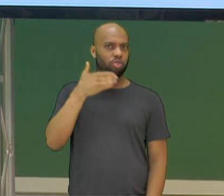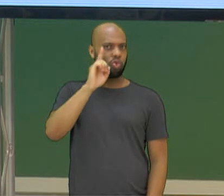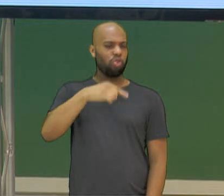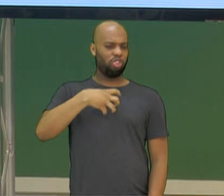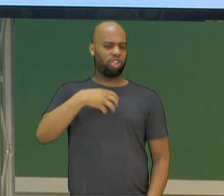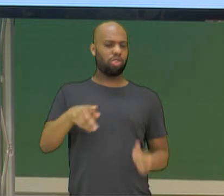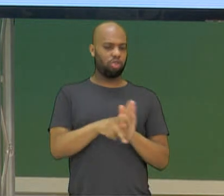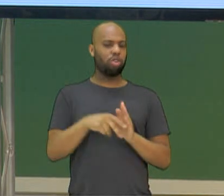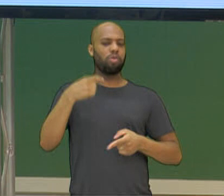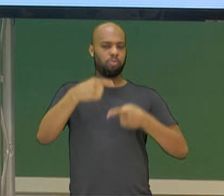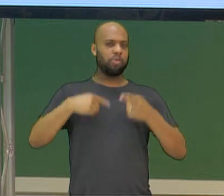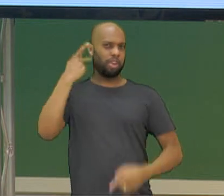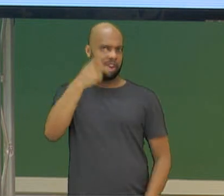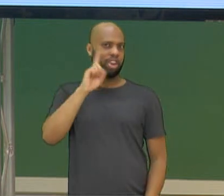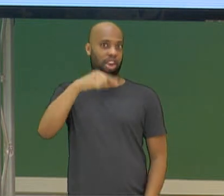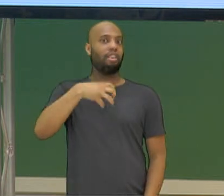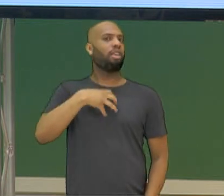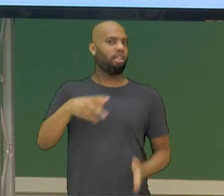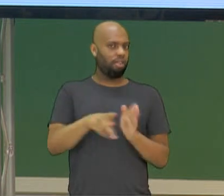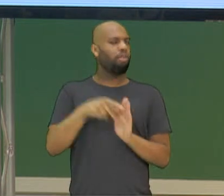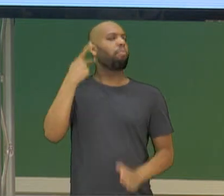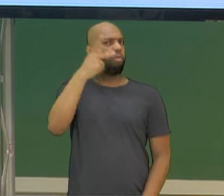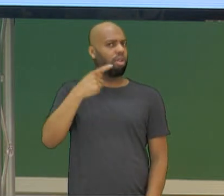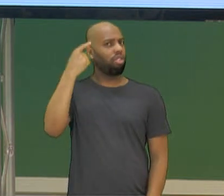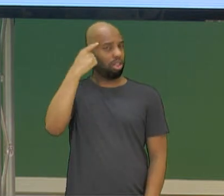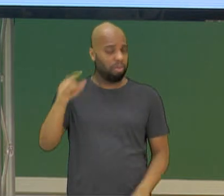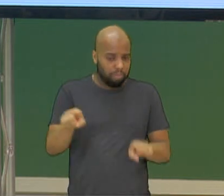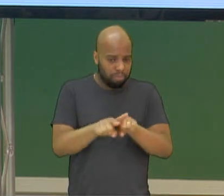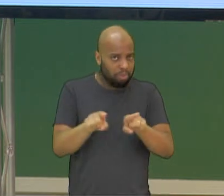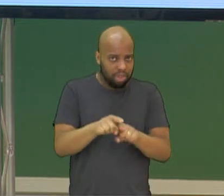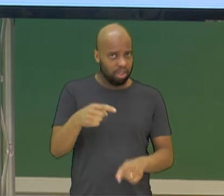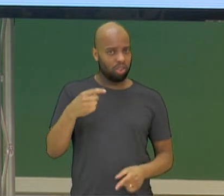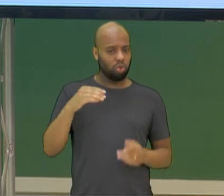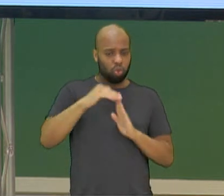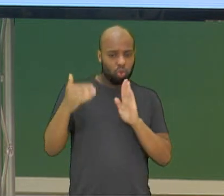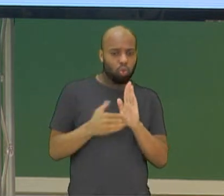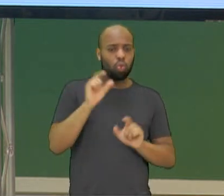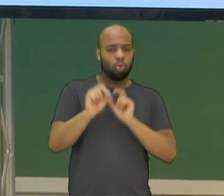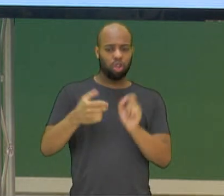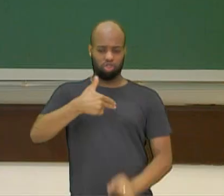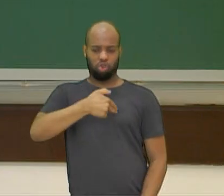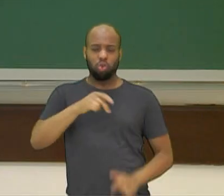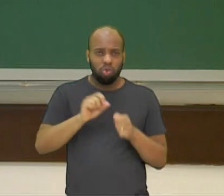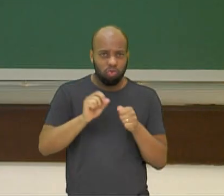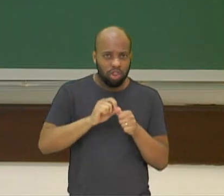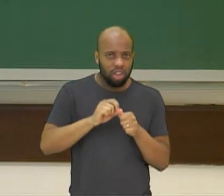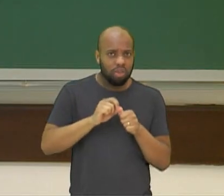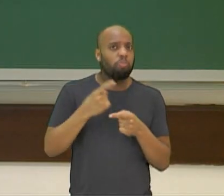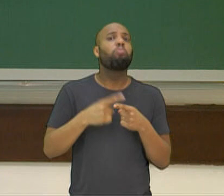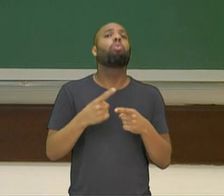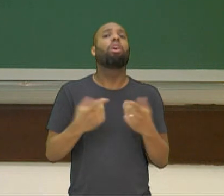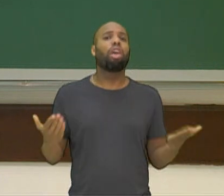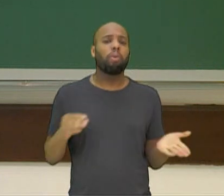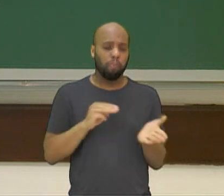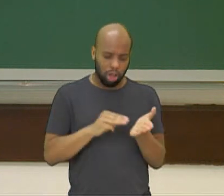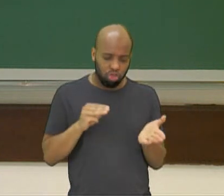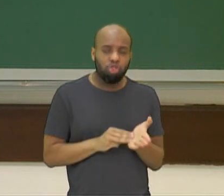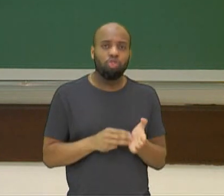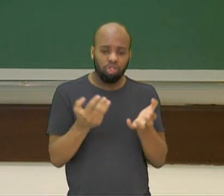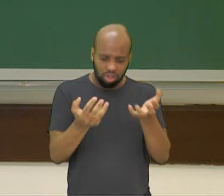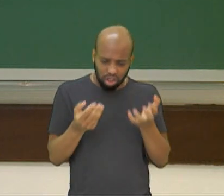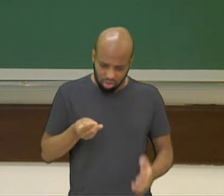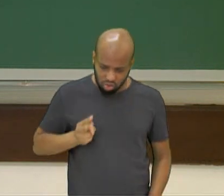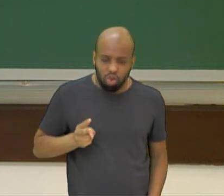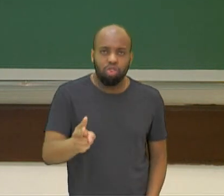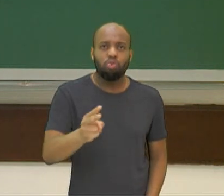política, porque é uma manobra política, A gente tem que pensar que tudo que Getúlio Vargas faz, ele está pensando em questões de manter o seu